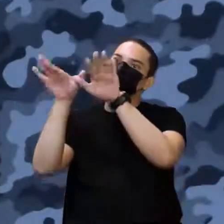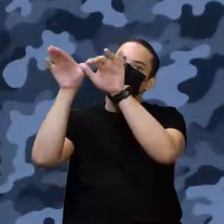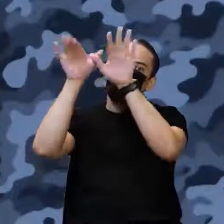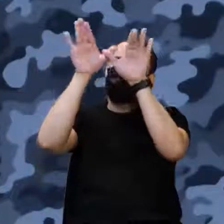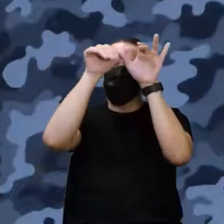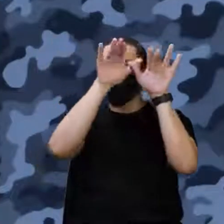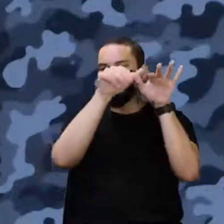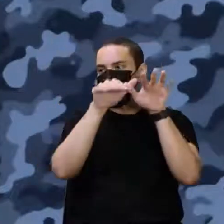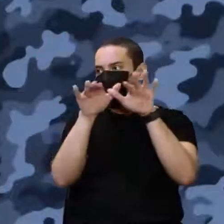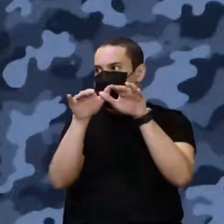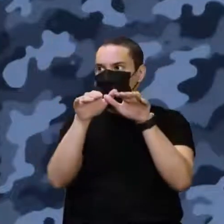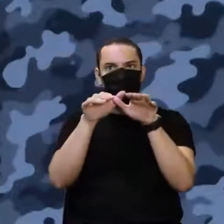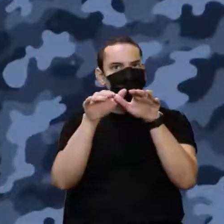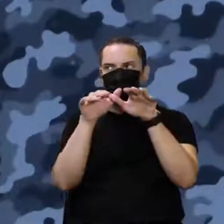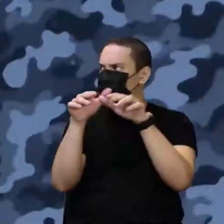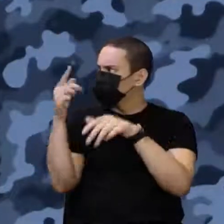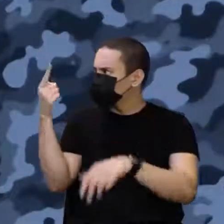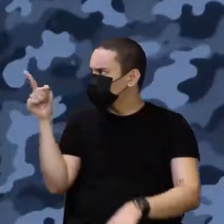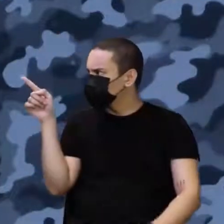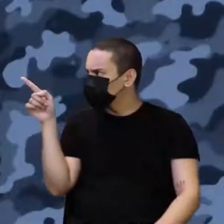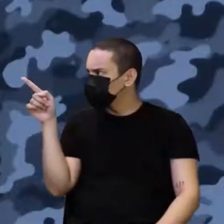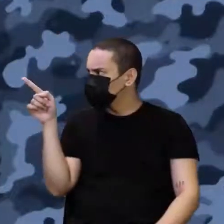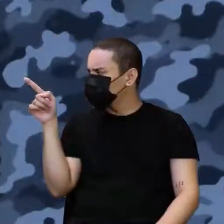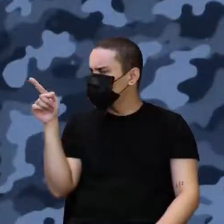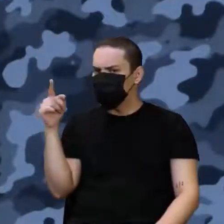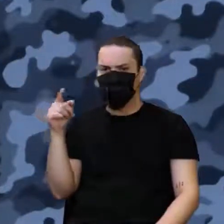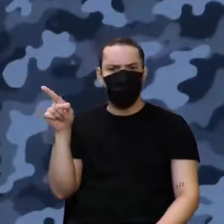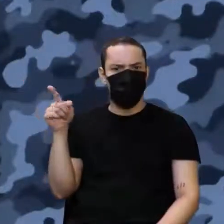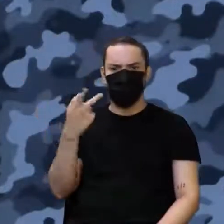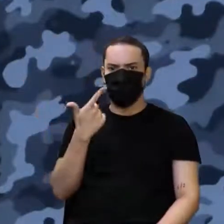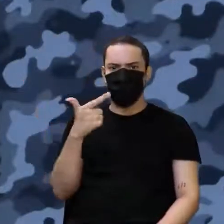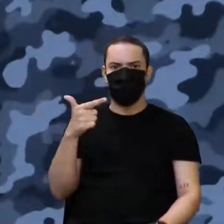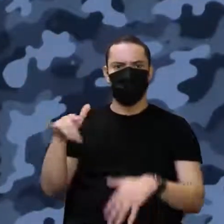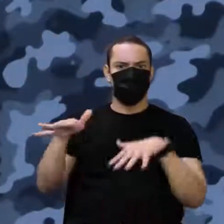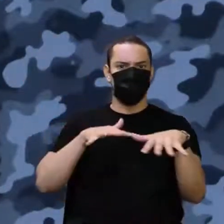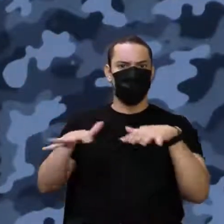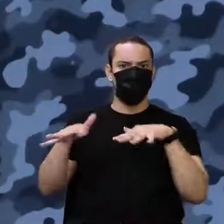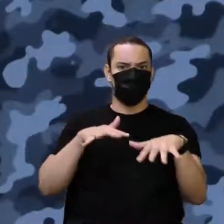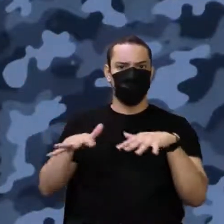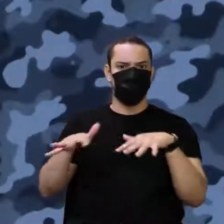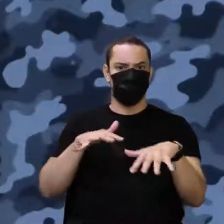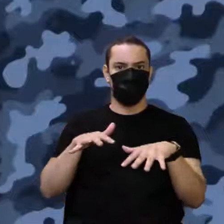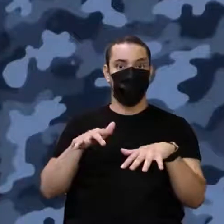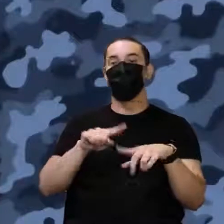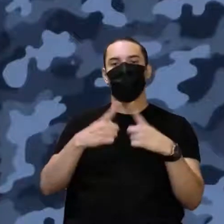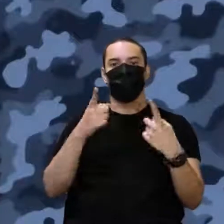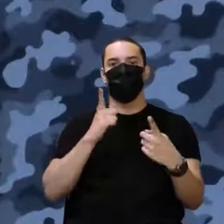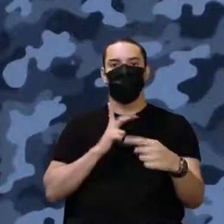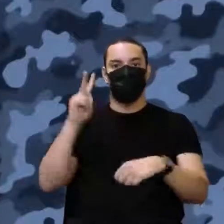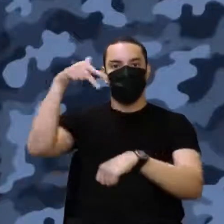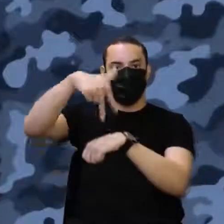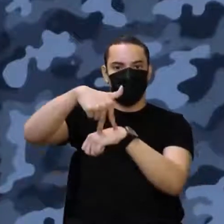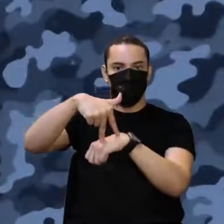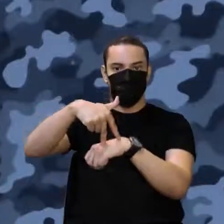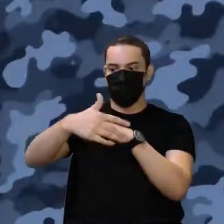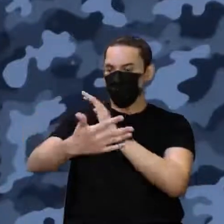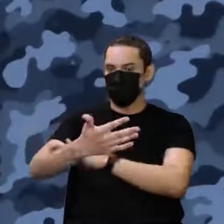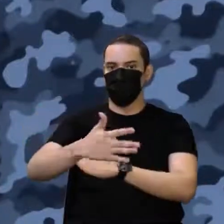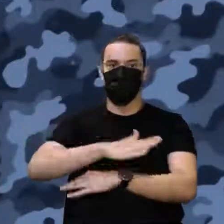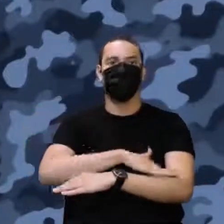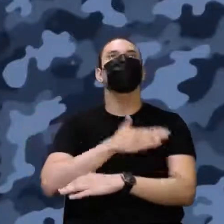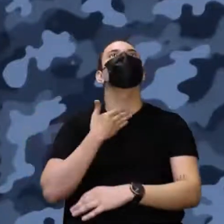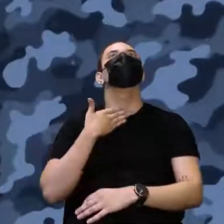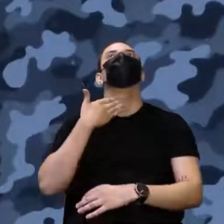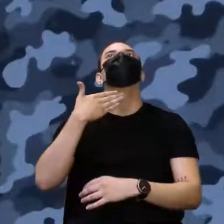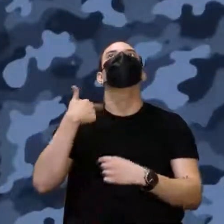Quando ela observou você e que você não está... Você está se destacando em relação, no caso, aos meus braços, meu